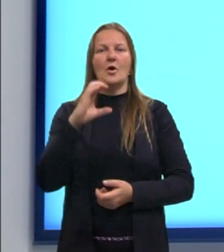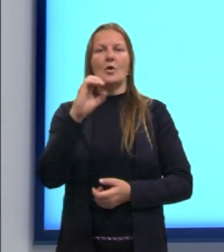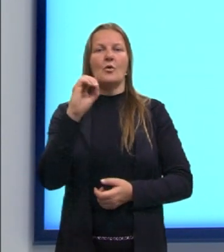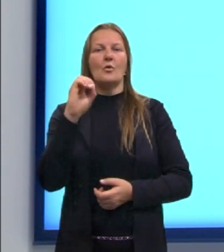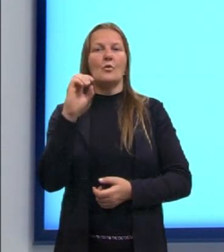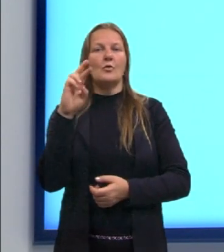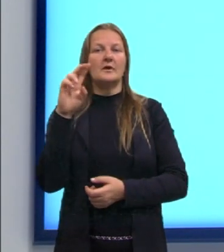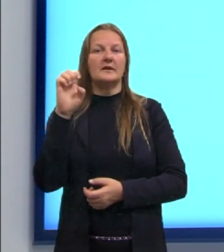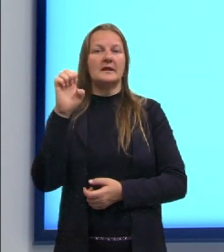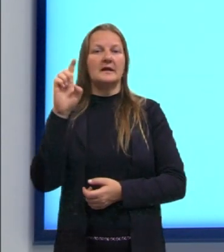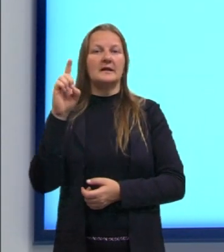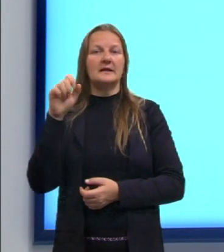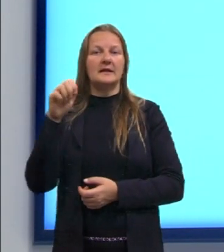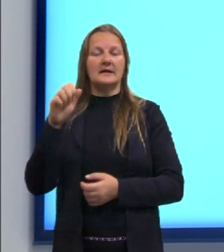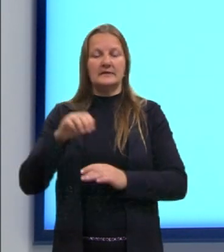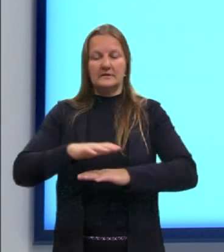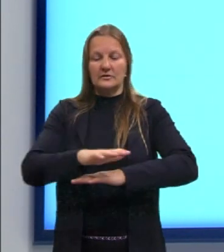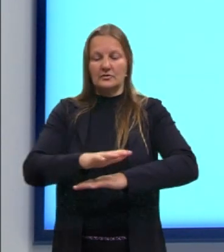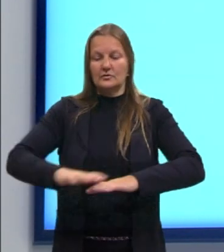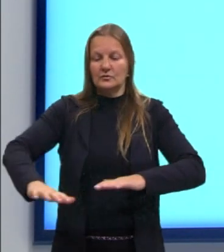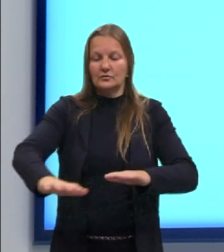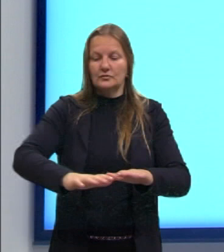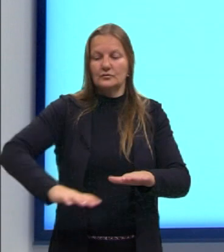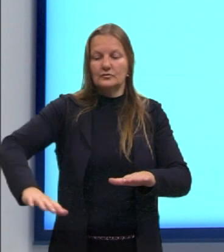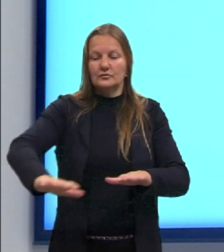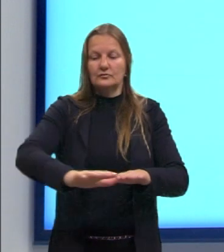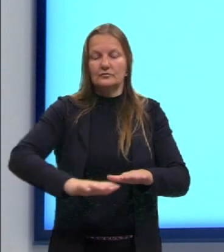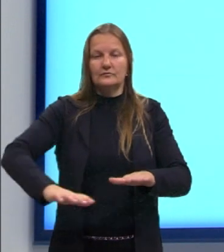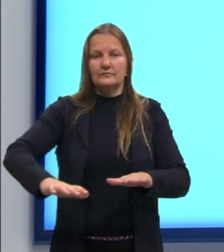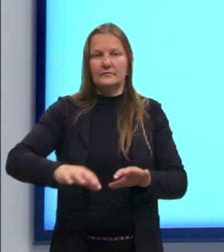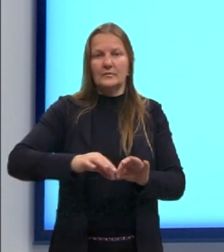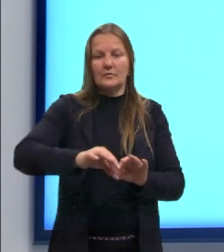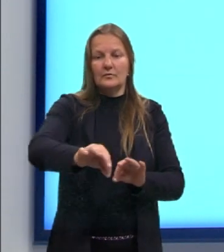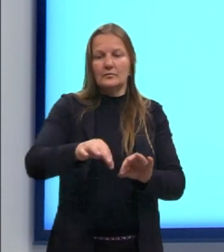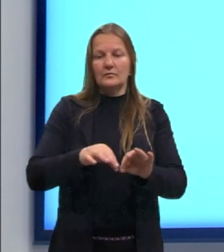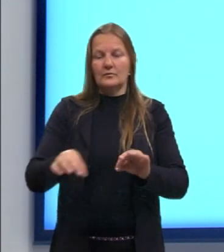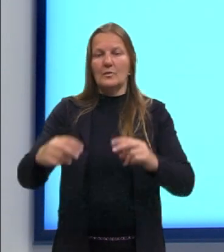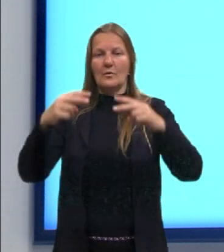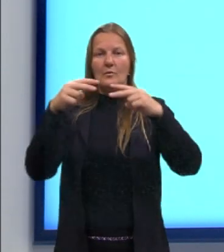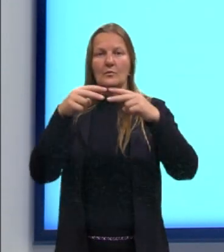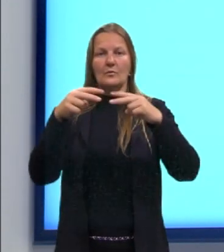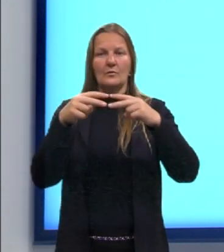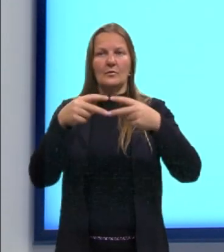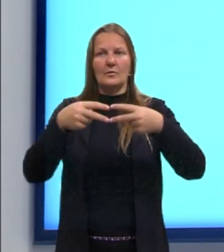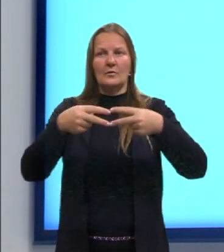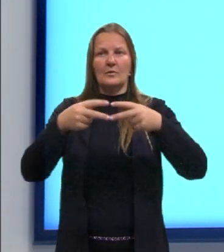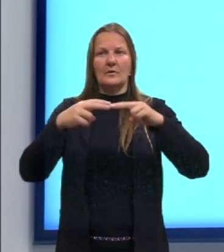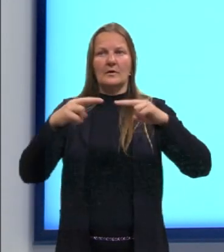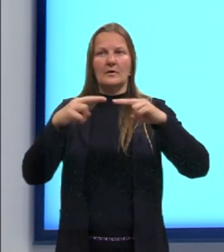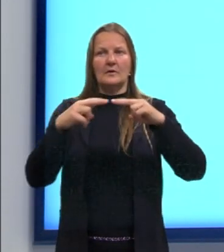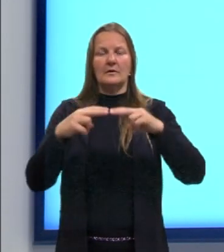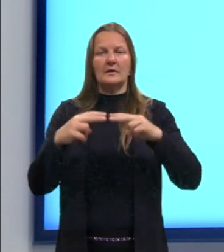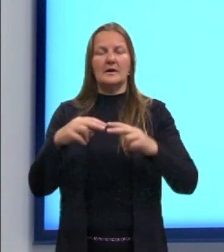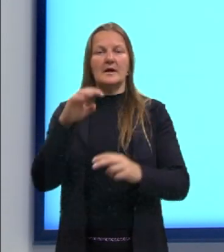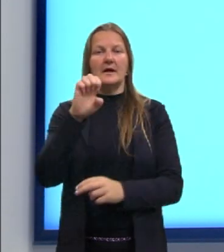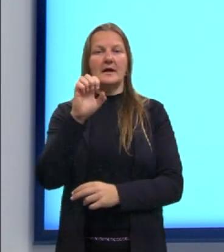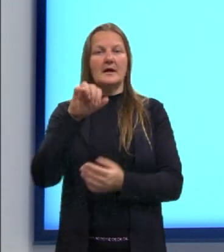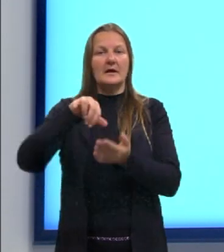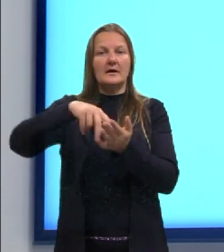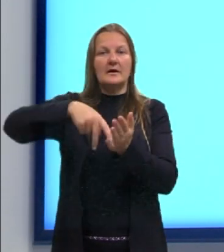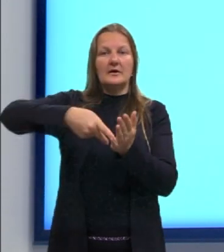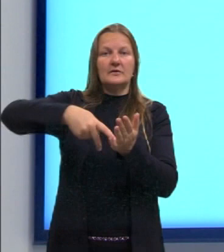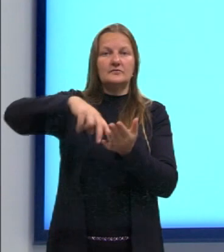tem duas coordenadas. Quando a gente fala, né, em pares ordenados, os nossos dois eixos, eles possuem